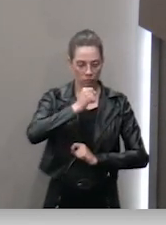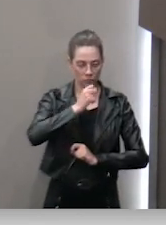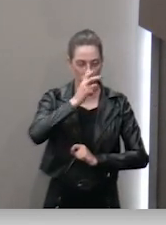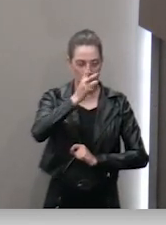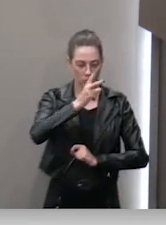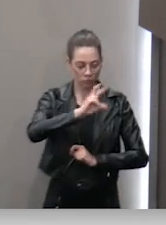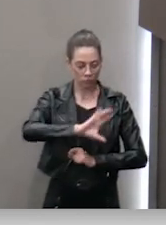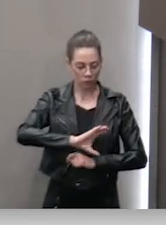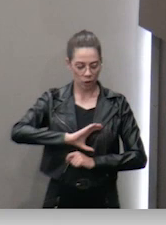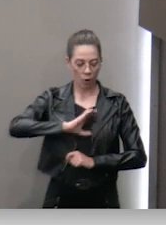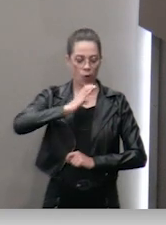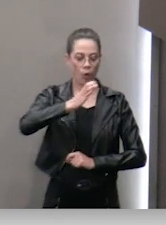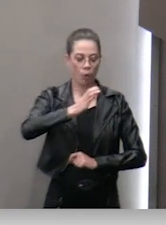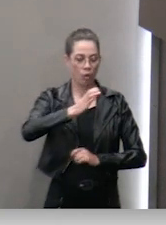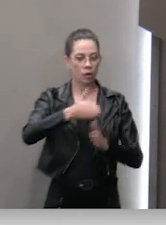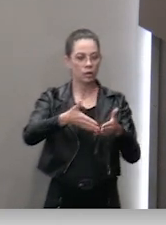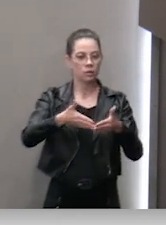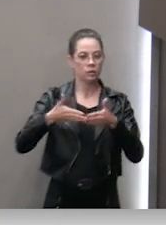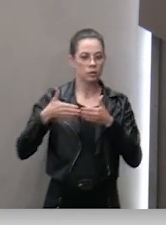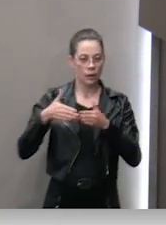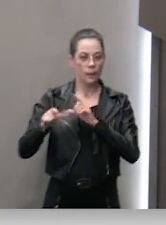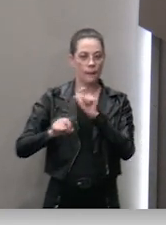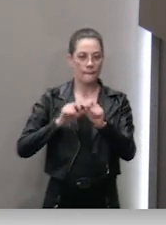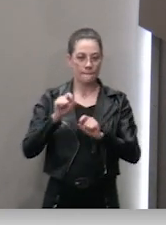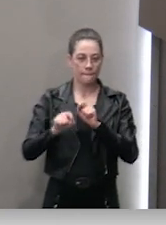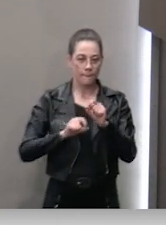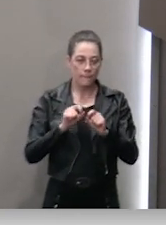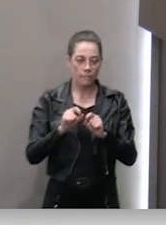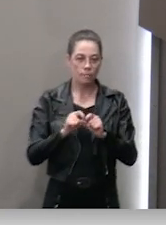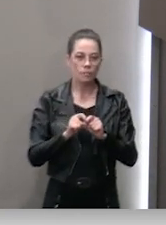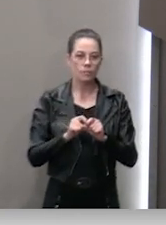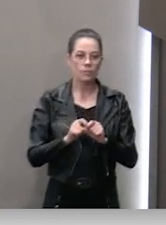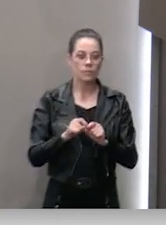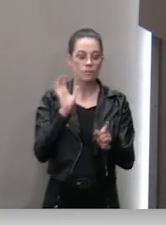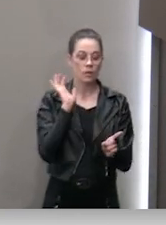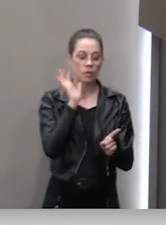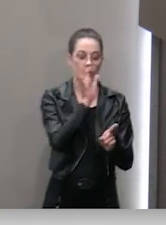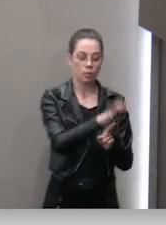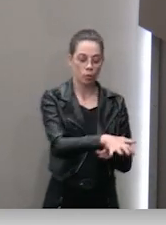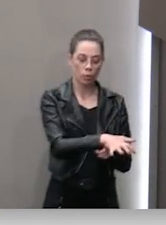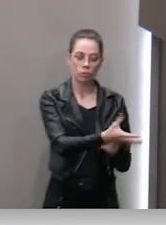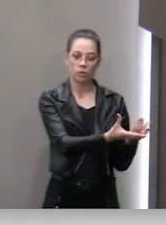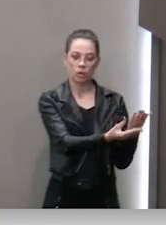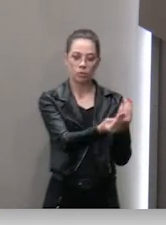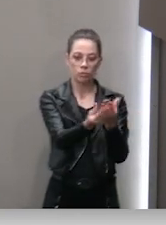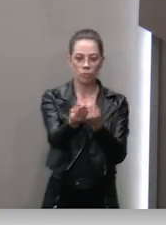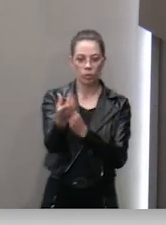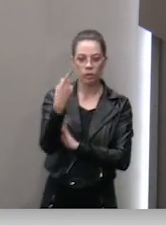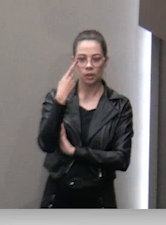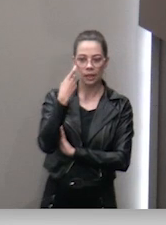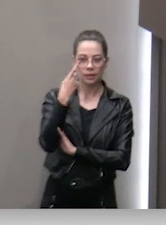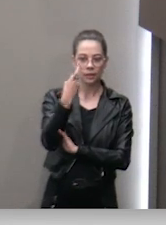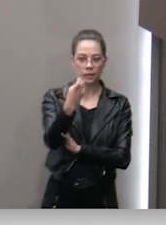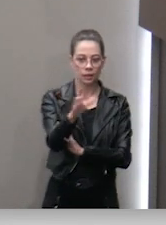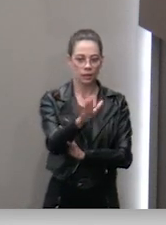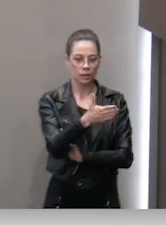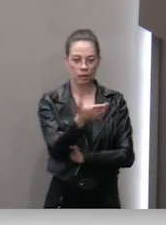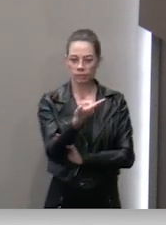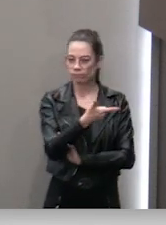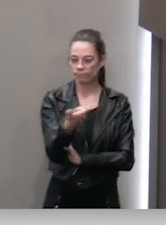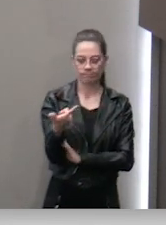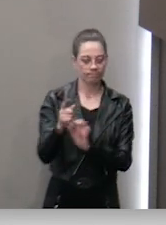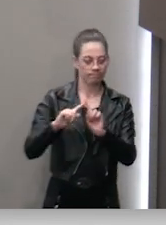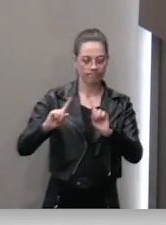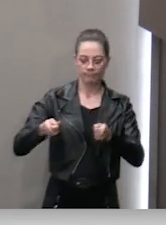e coragem na defesa daqueles contra muitos interesses que nem sempre são